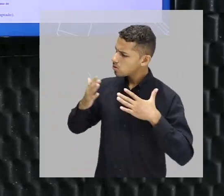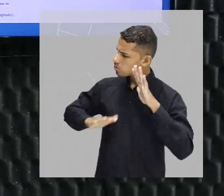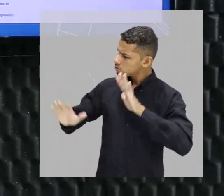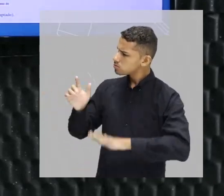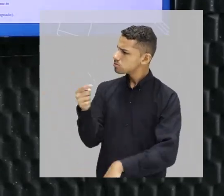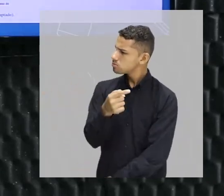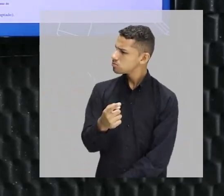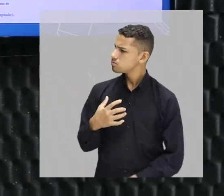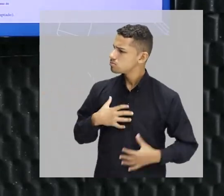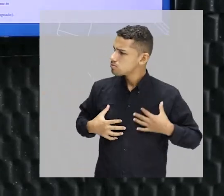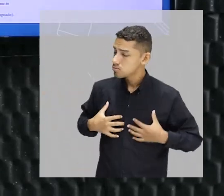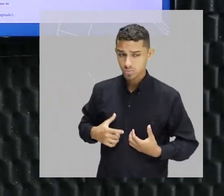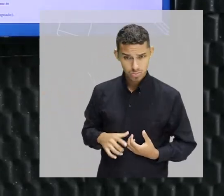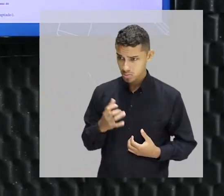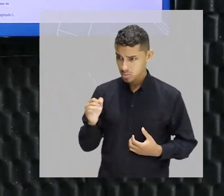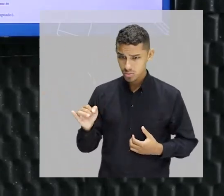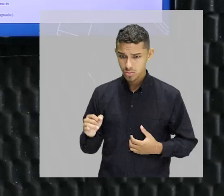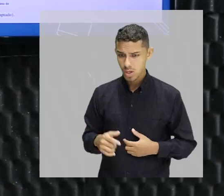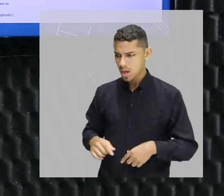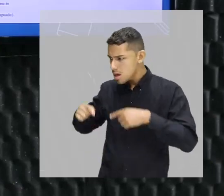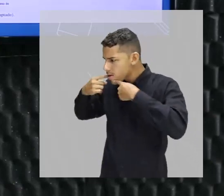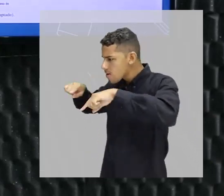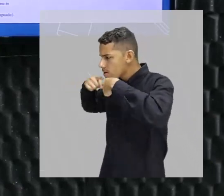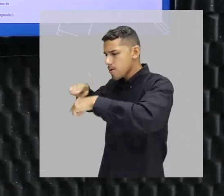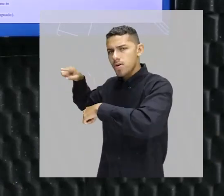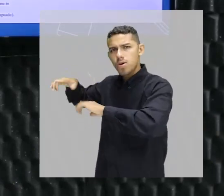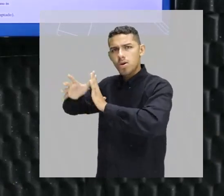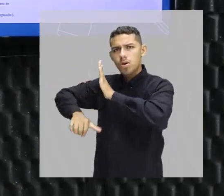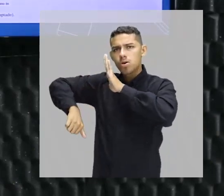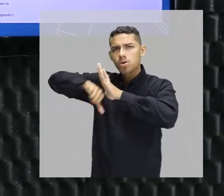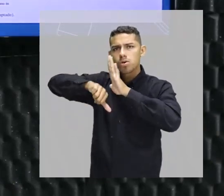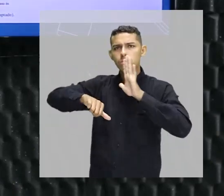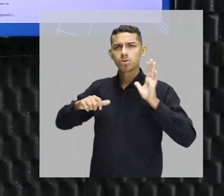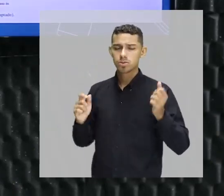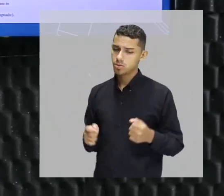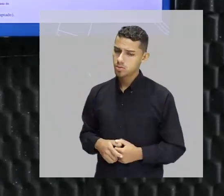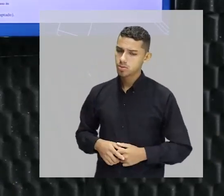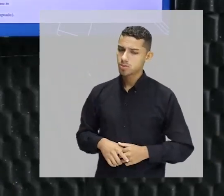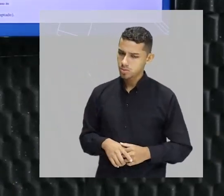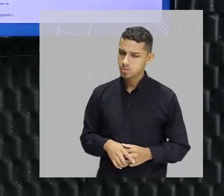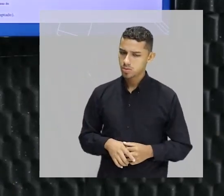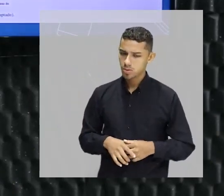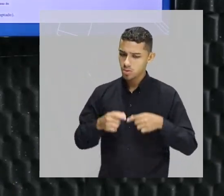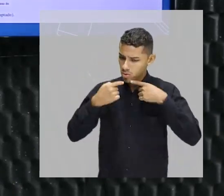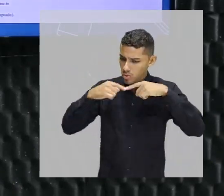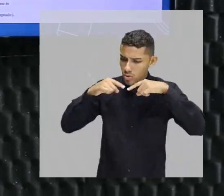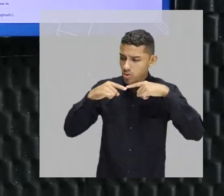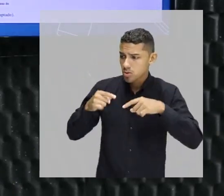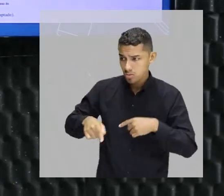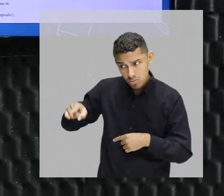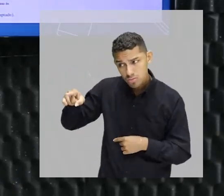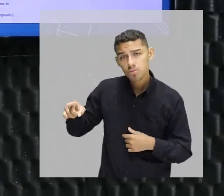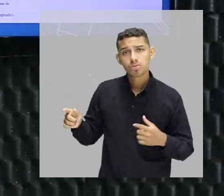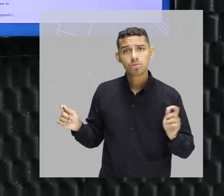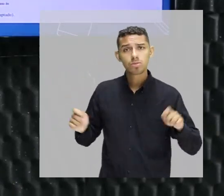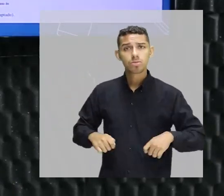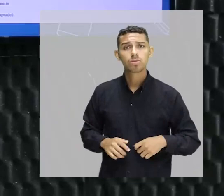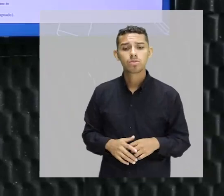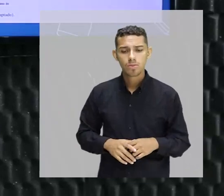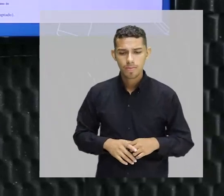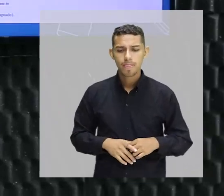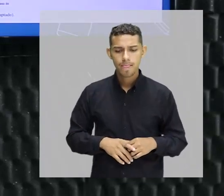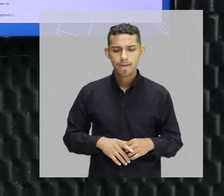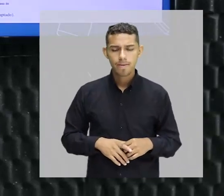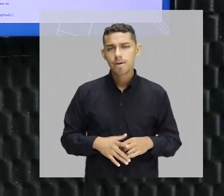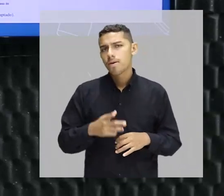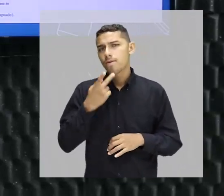sucesso, denuncia o caso às autoridades. E, turma, por mais que a gente fale tanto do bullying, a gente